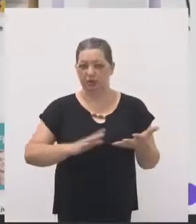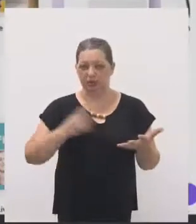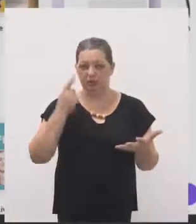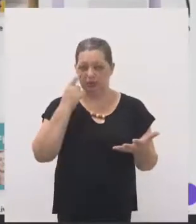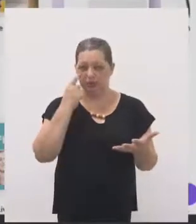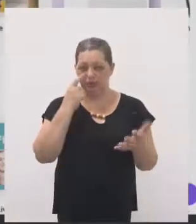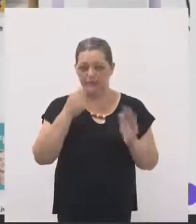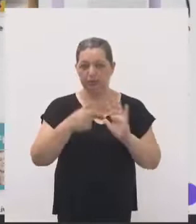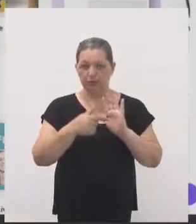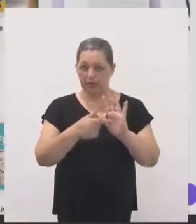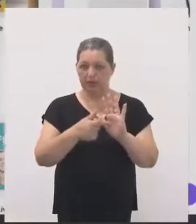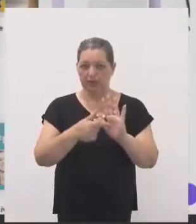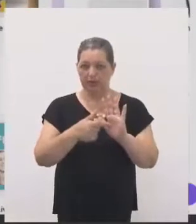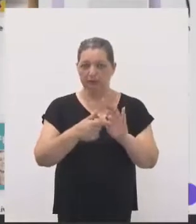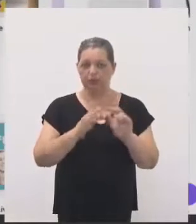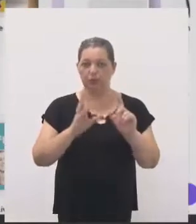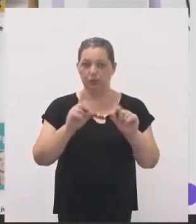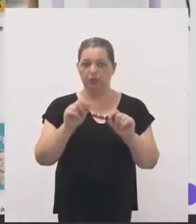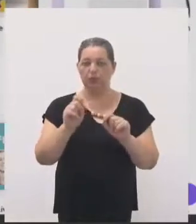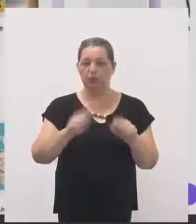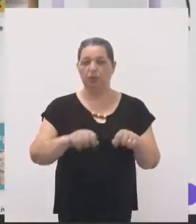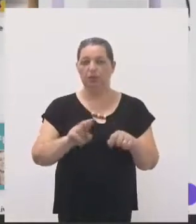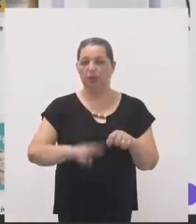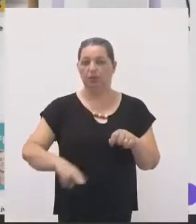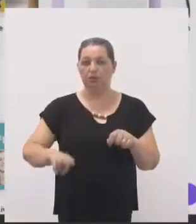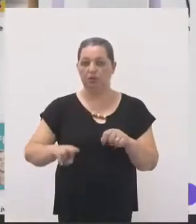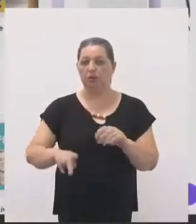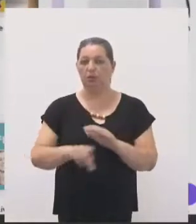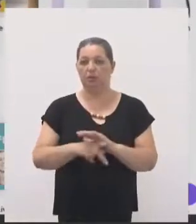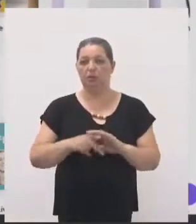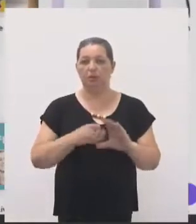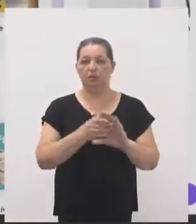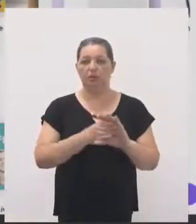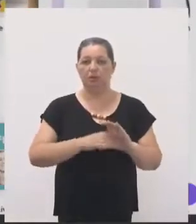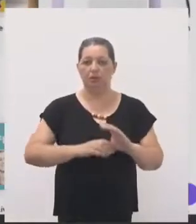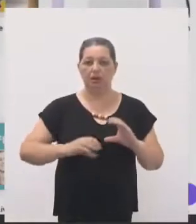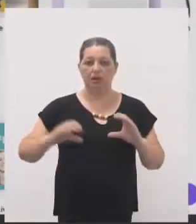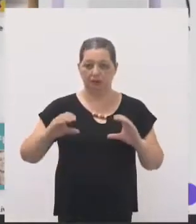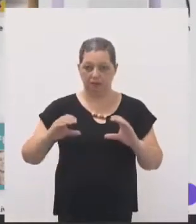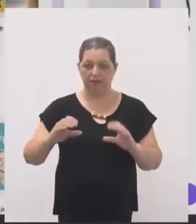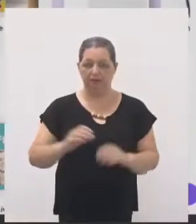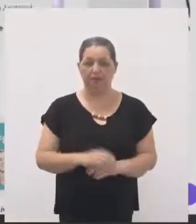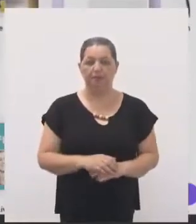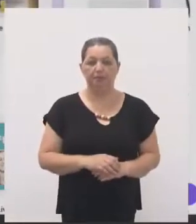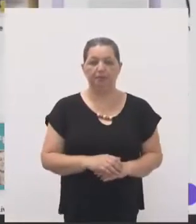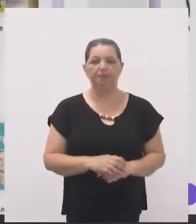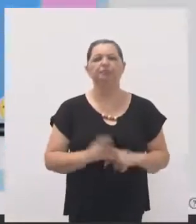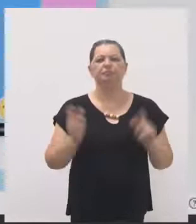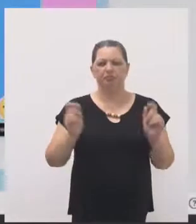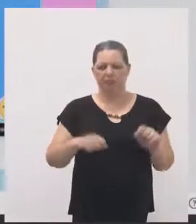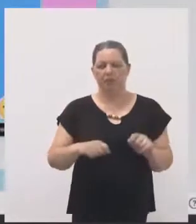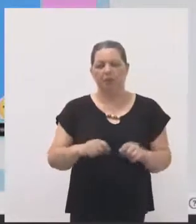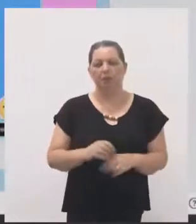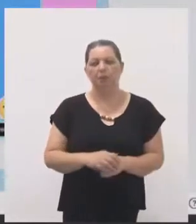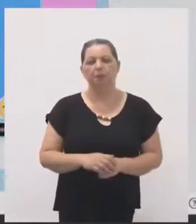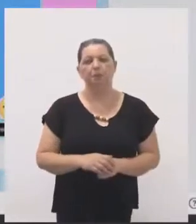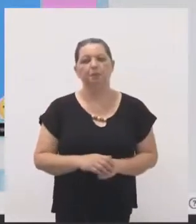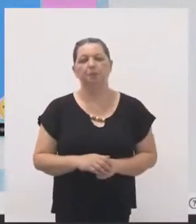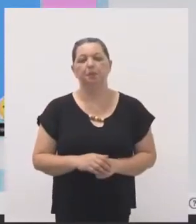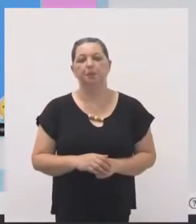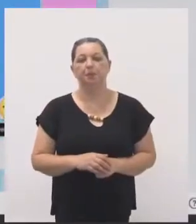vou mostrar os recursos do Canva e através dessa atividade, que é uma atividade em grupo, é essa aqui,